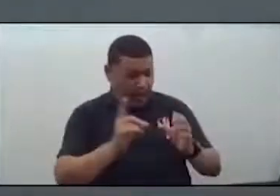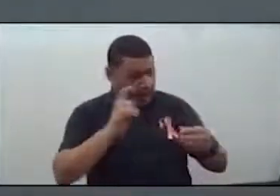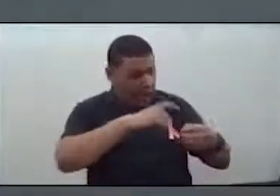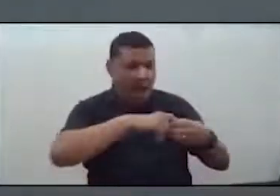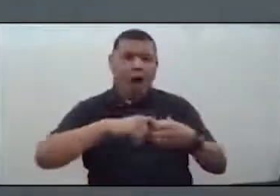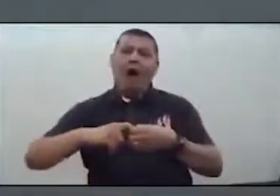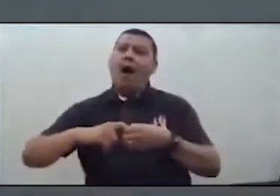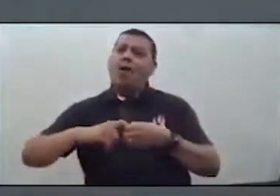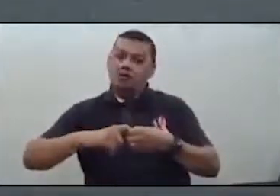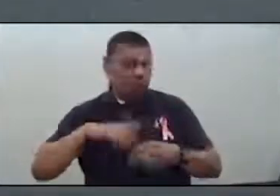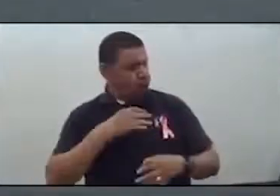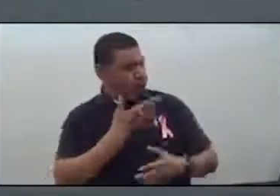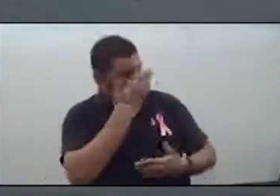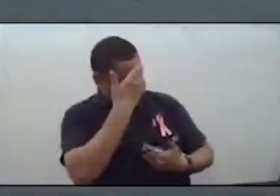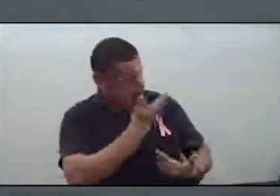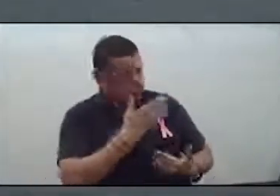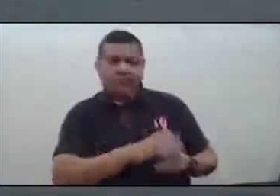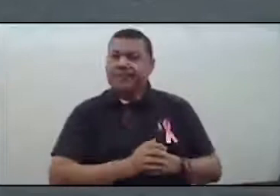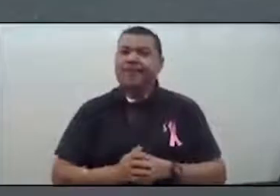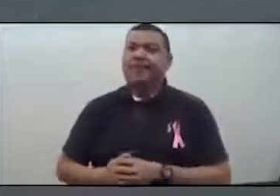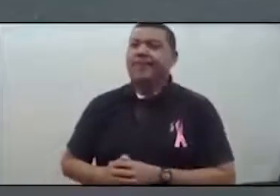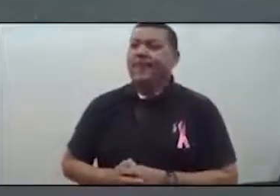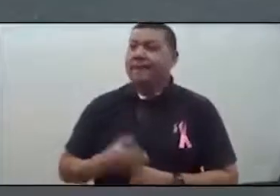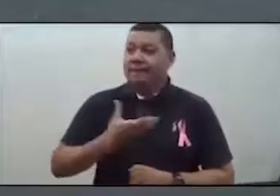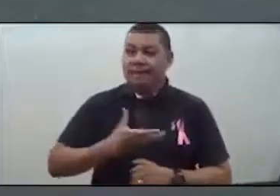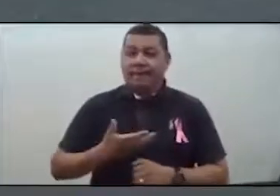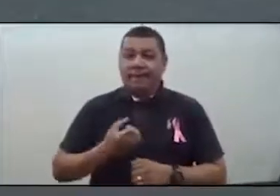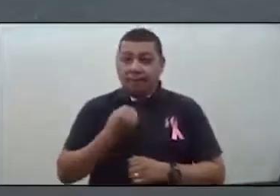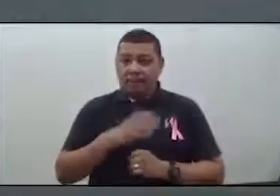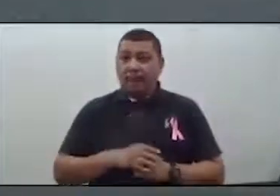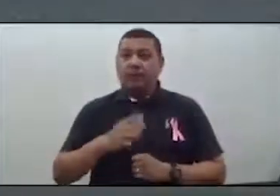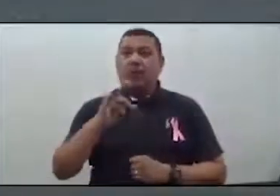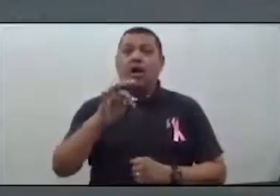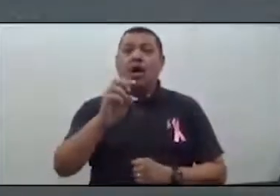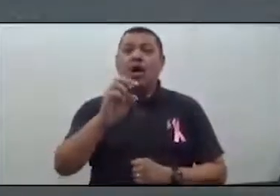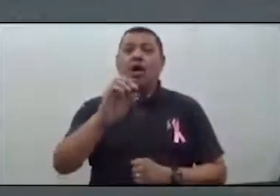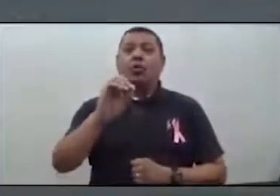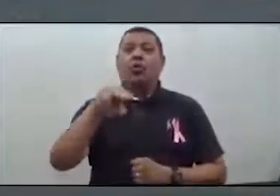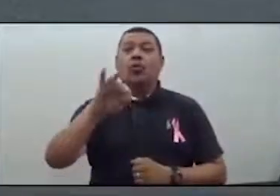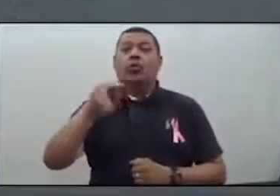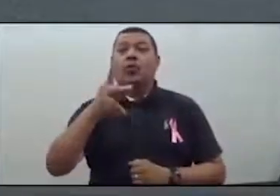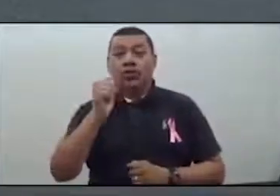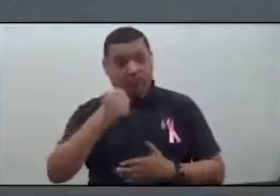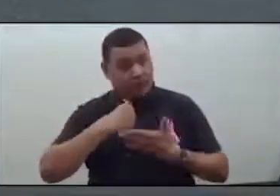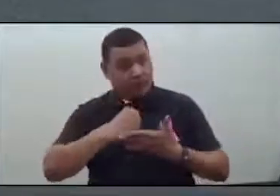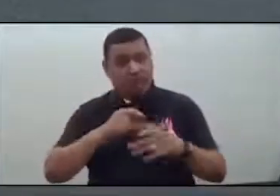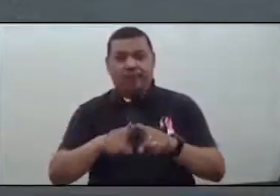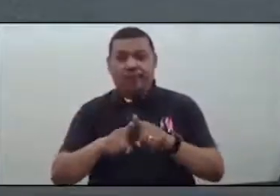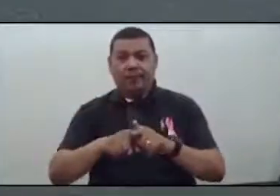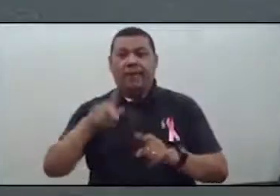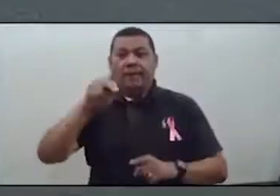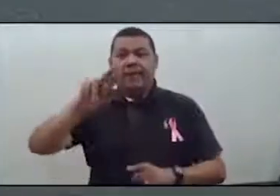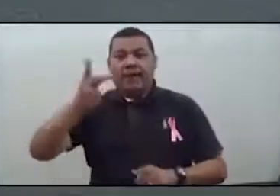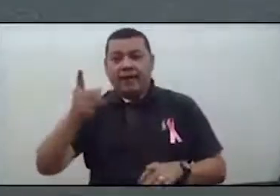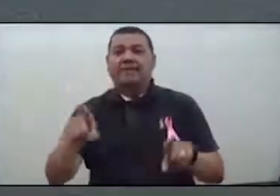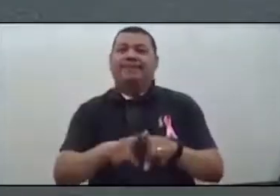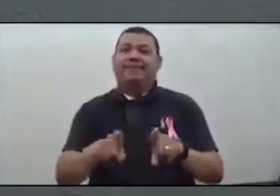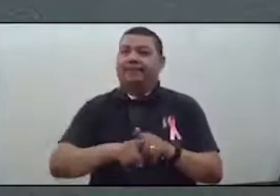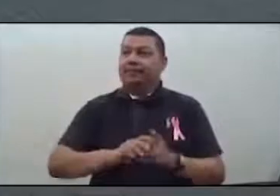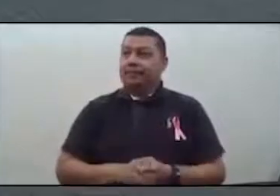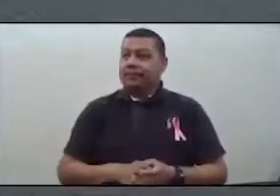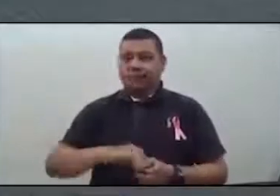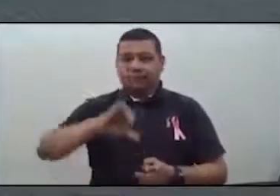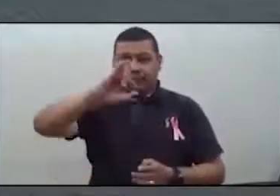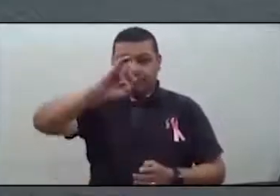aqui parabenizar e agradecer a presença do Toninho de Jesus, que esteve lá colaborando com o evento, o Paulo Henrique, e o João